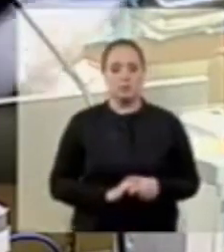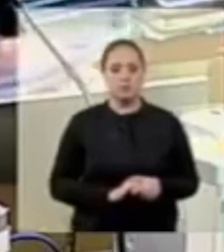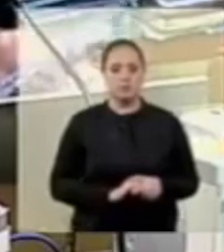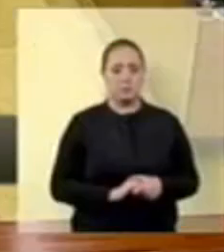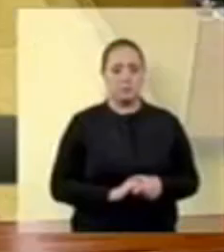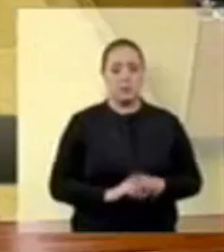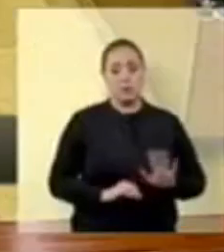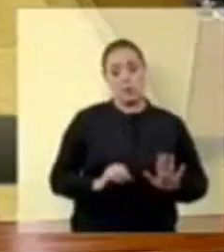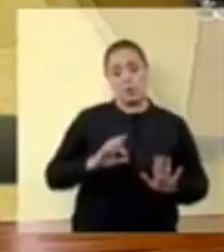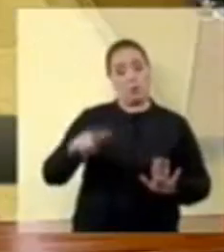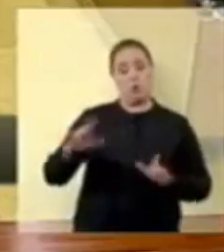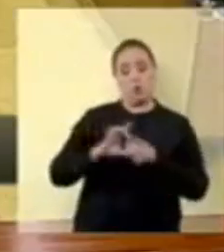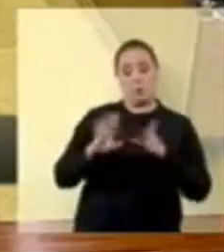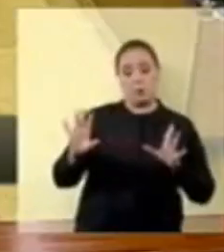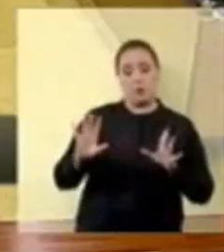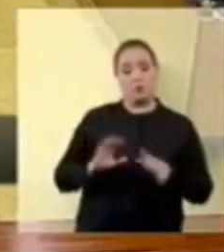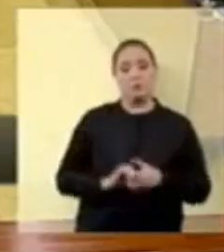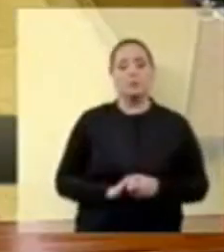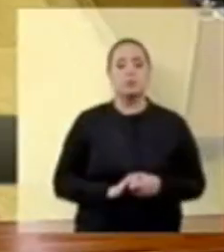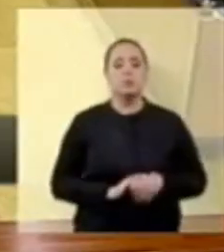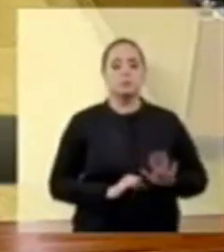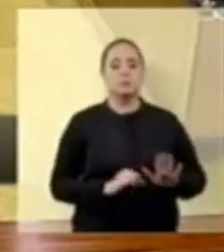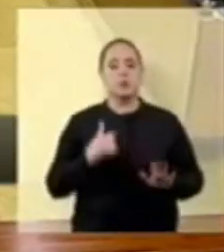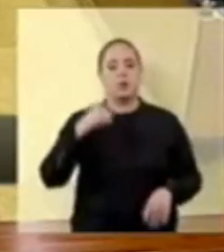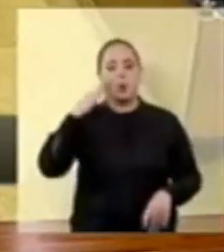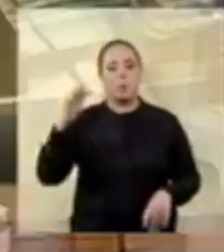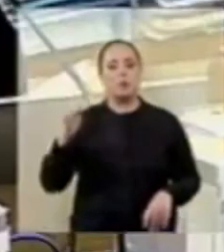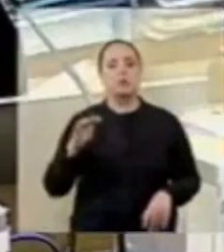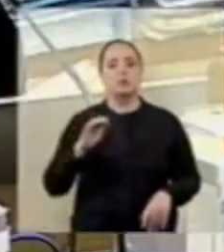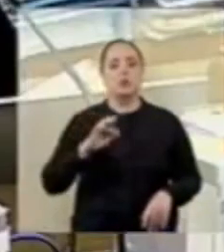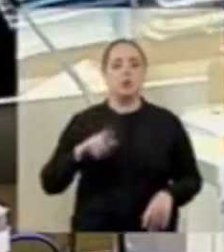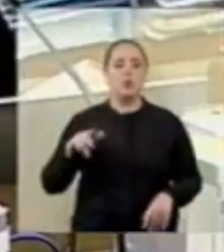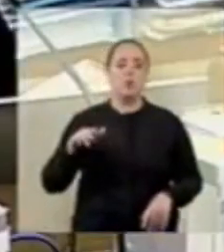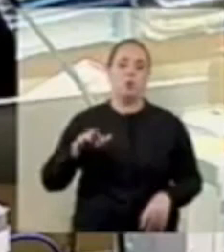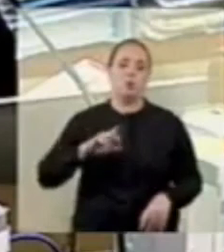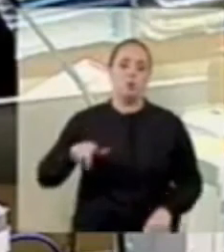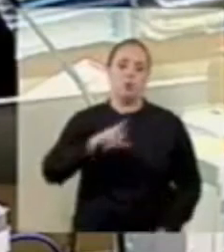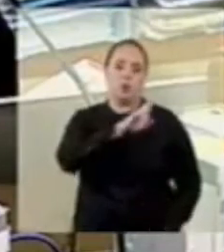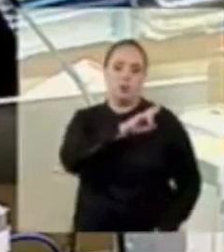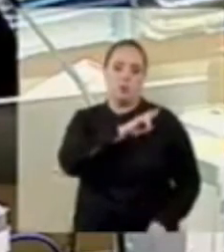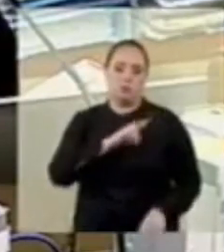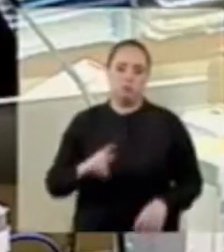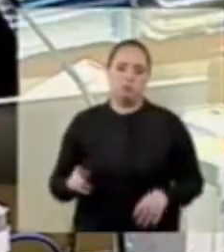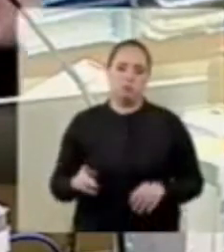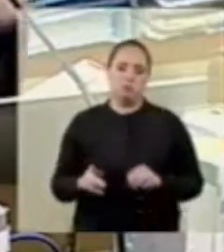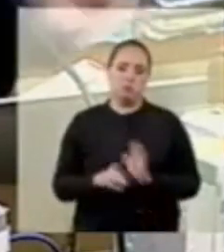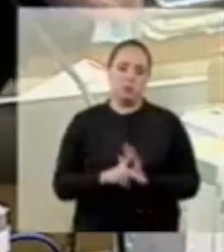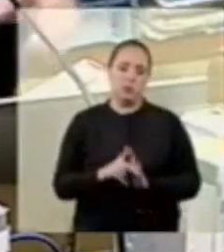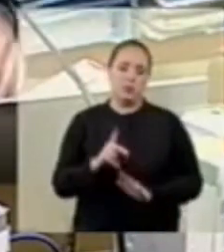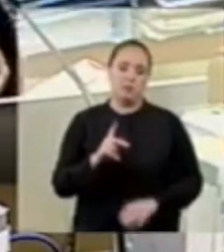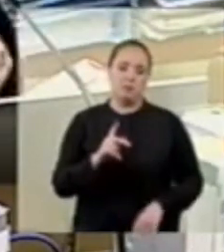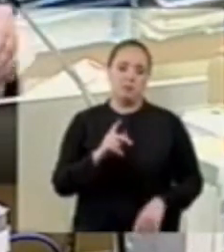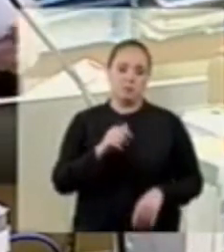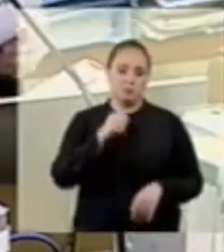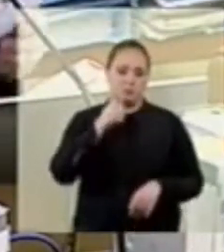nem bem foi uma igreja eu eu imagino que não seja da lavra da iminente procuradora geral raquel dodge mais um